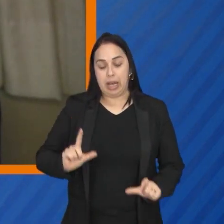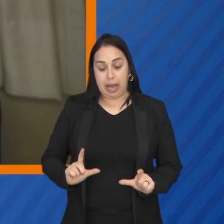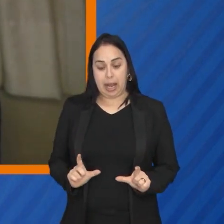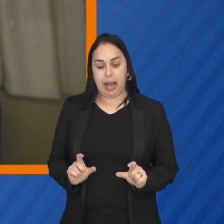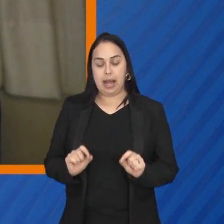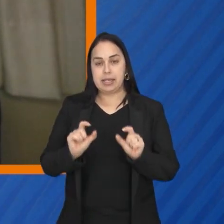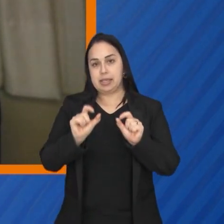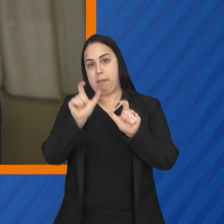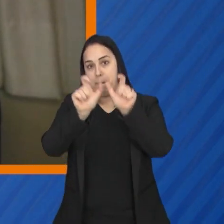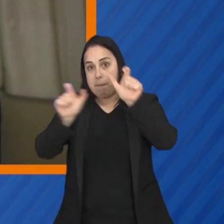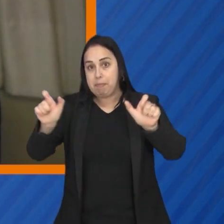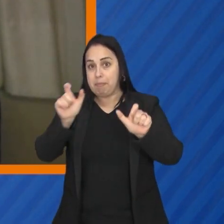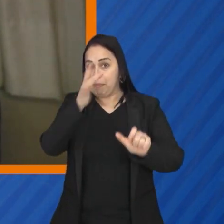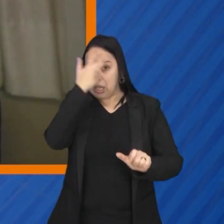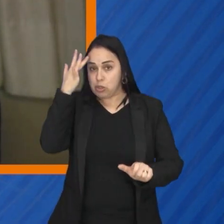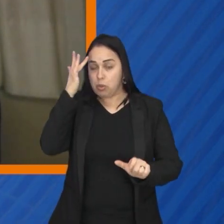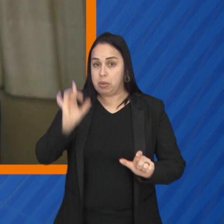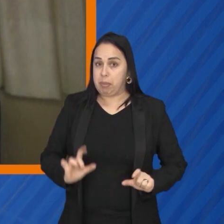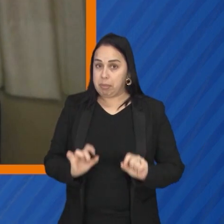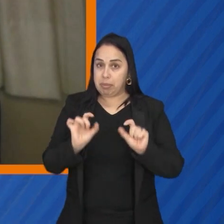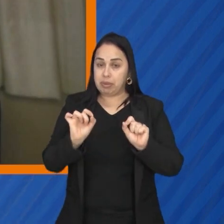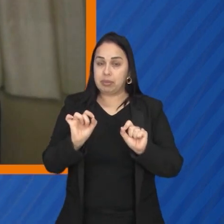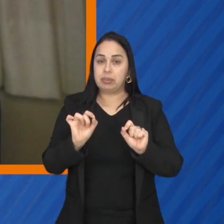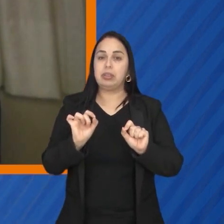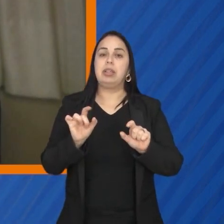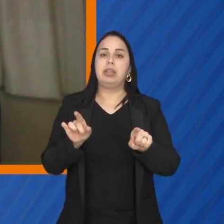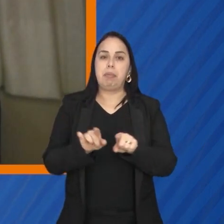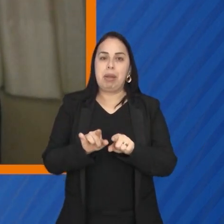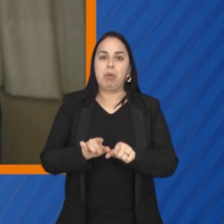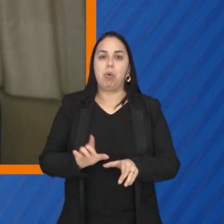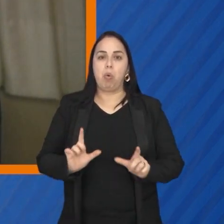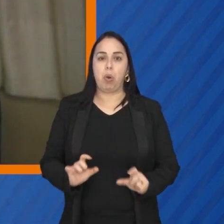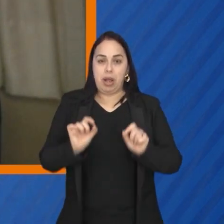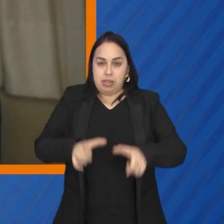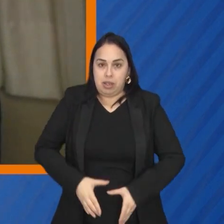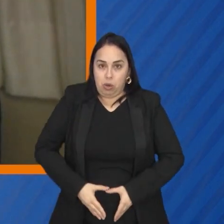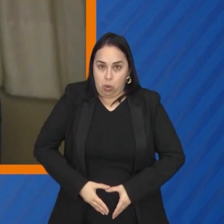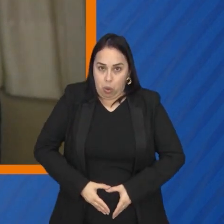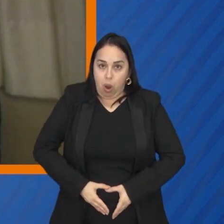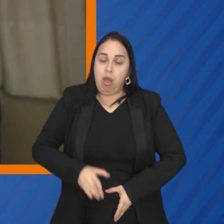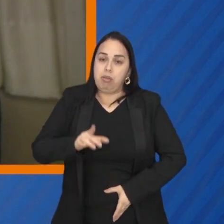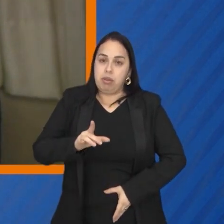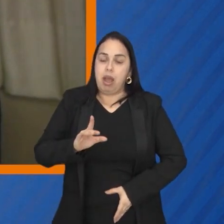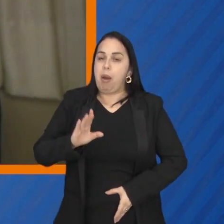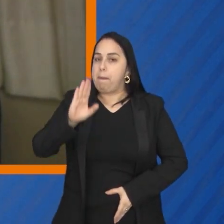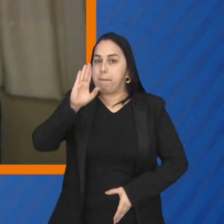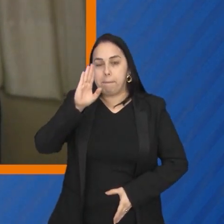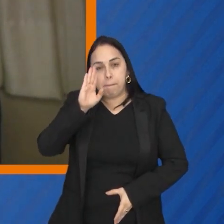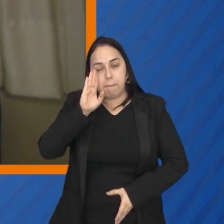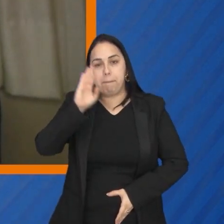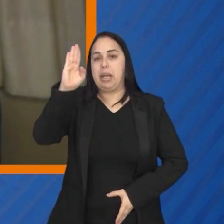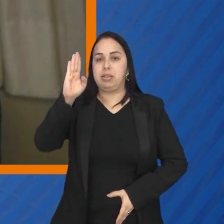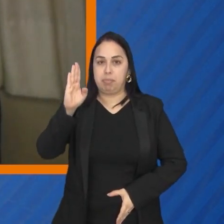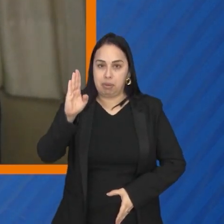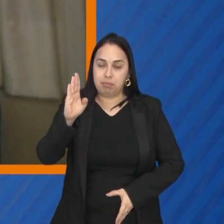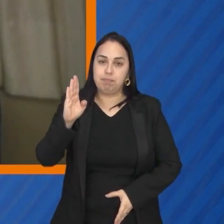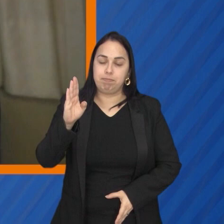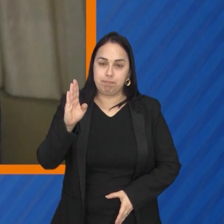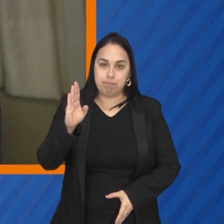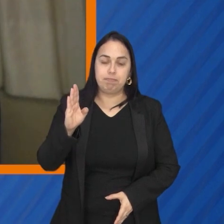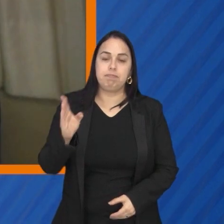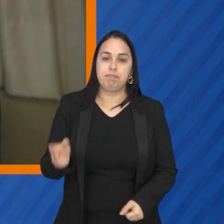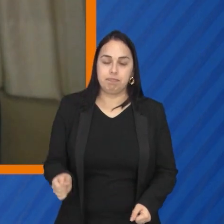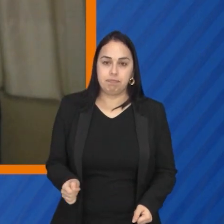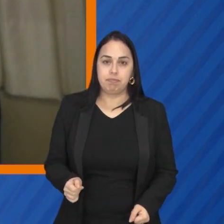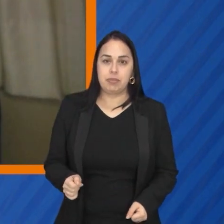casos de câncer em cada um desses anos, e o câncer de colo está acompanhando essa estatística, porque ele é um dos mais